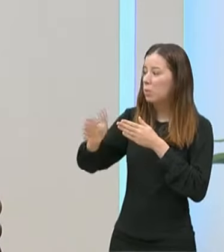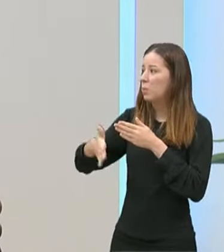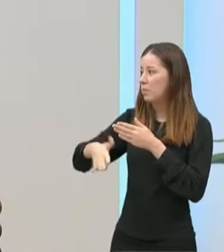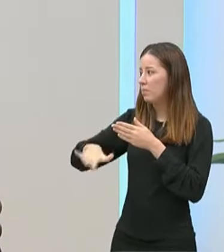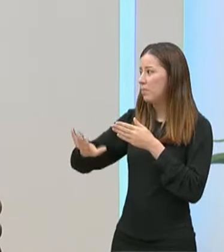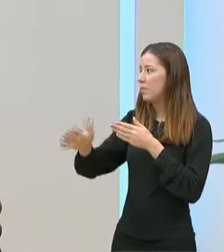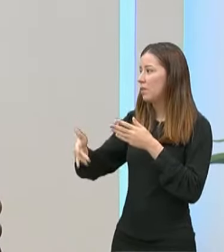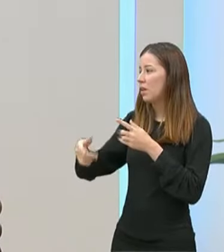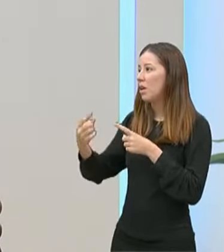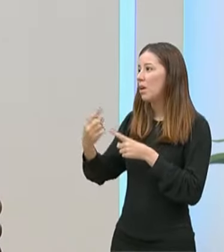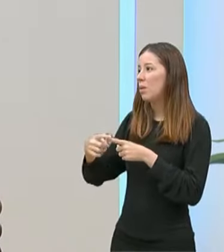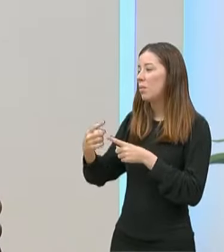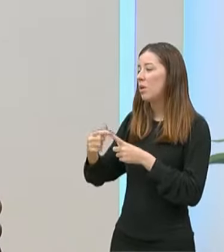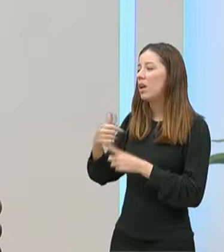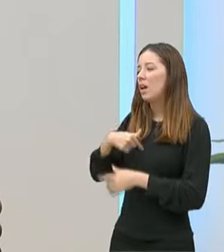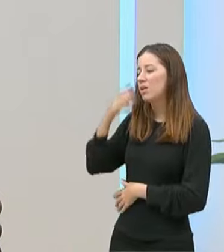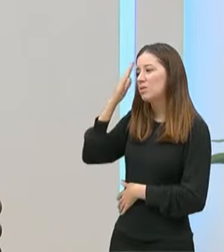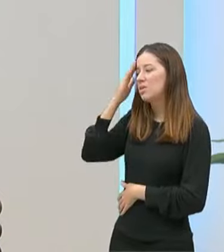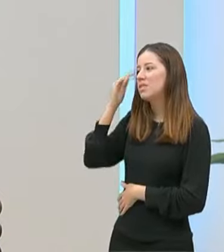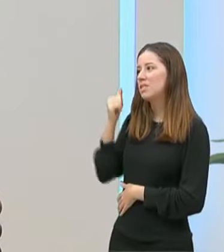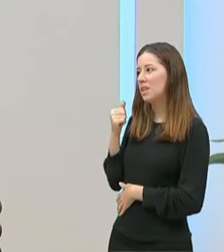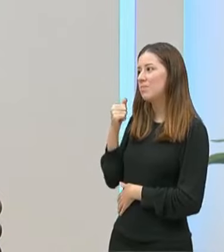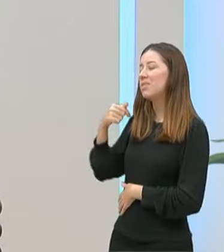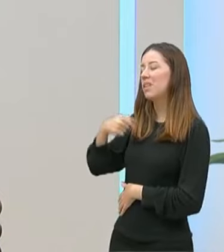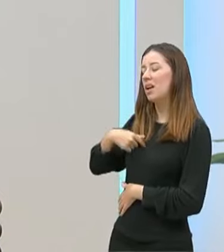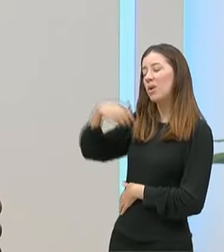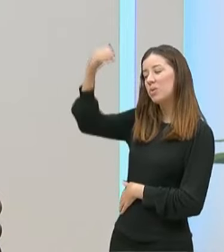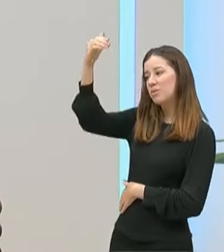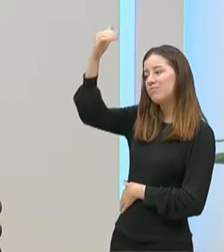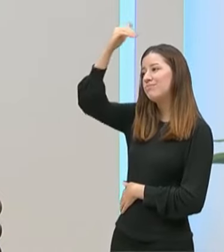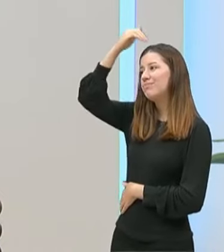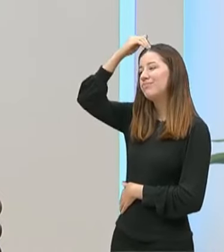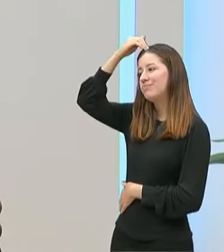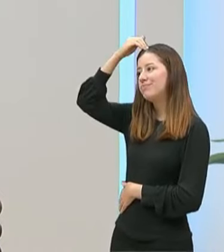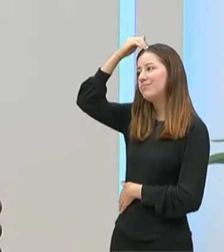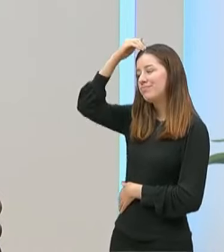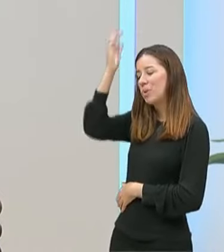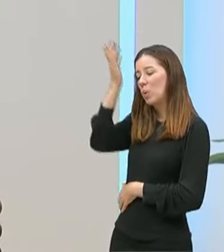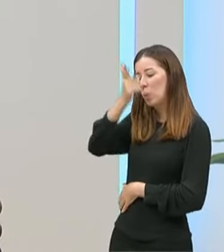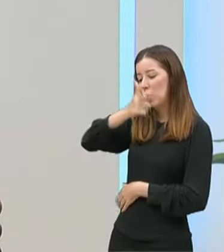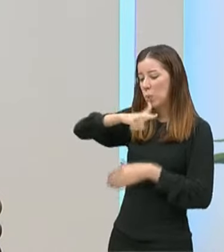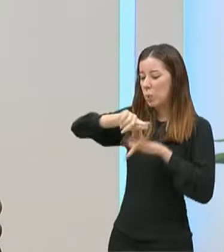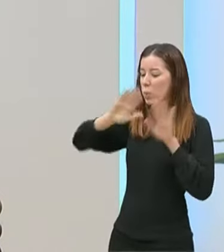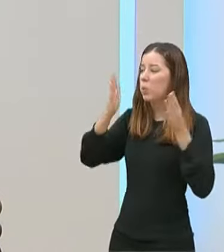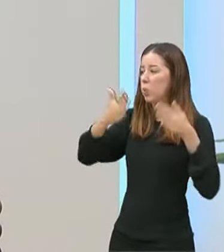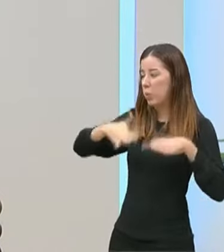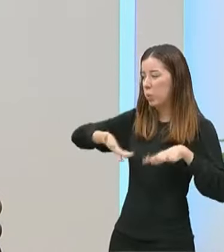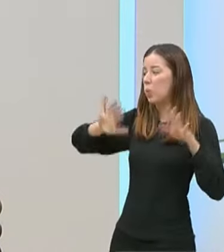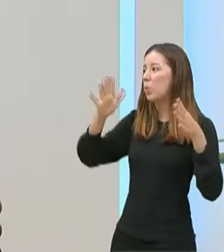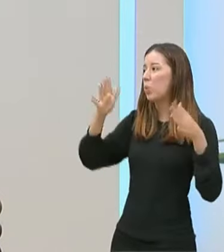vos sobreveio esta grande tempestade. Eu quero lhe lembrar, meu amado irmão,